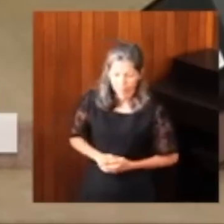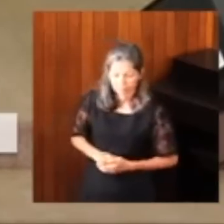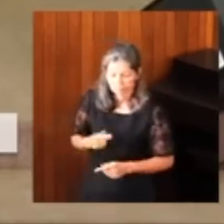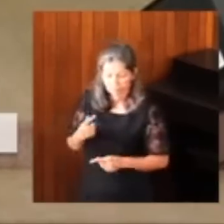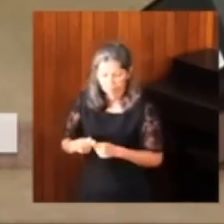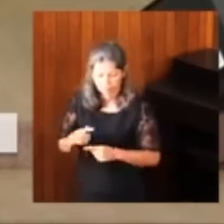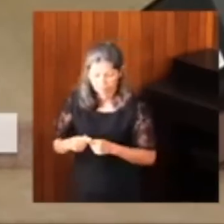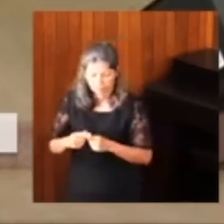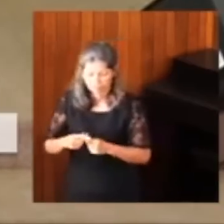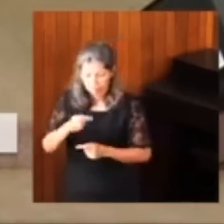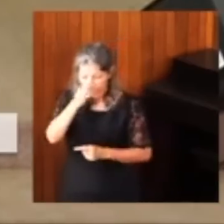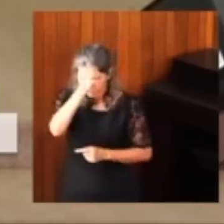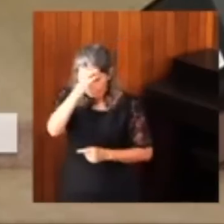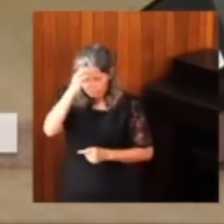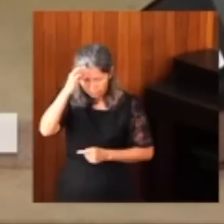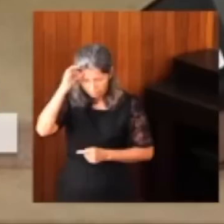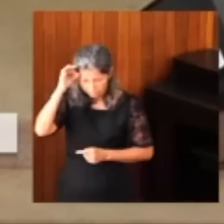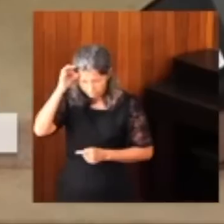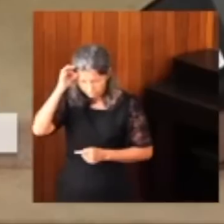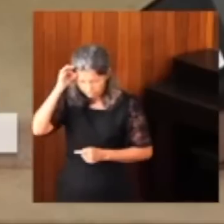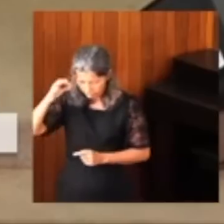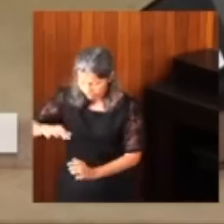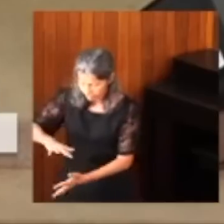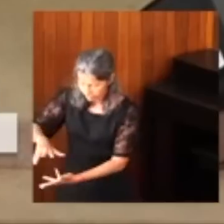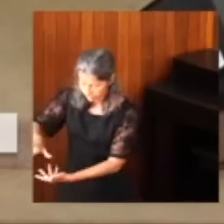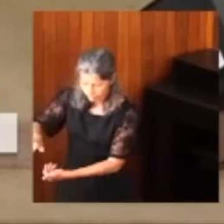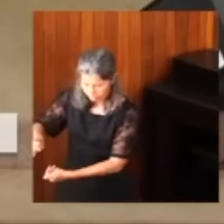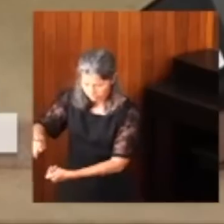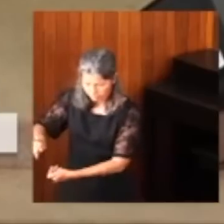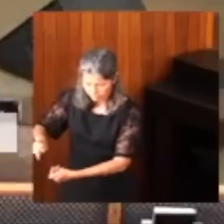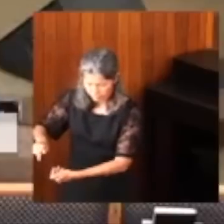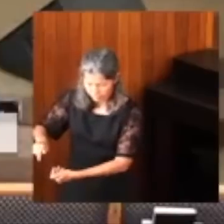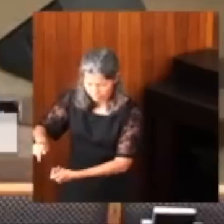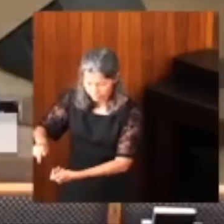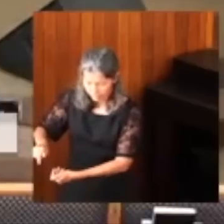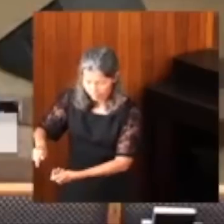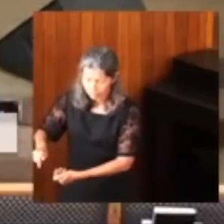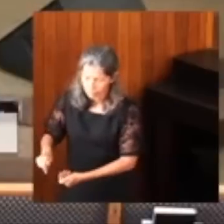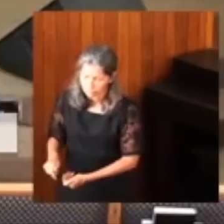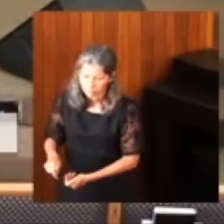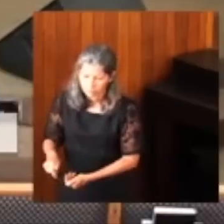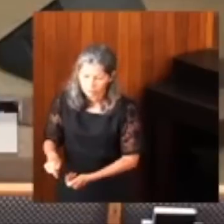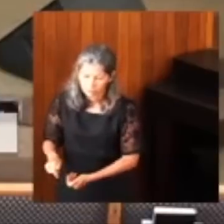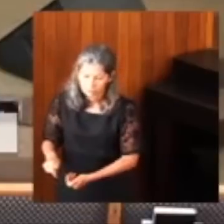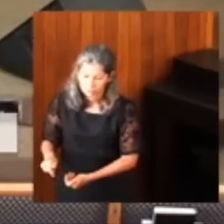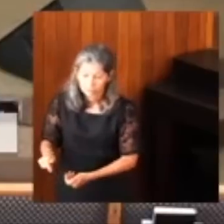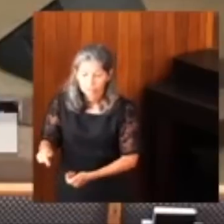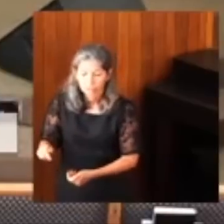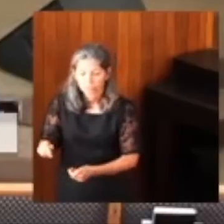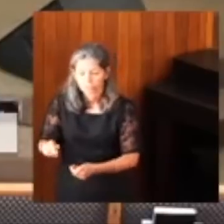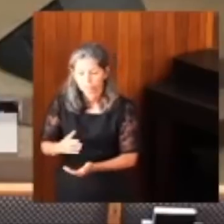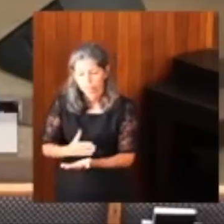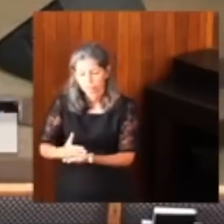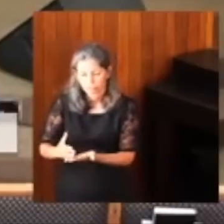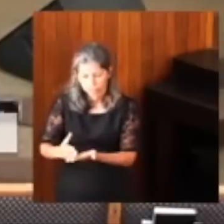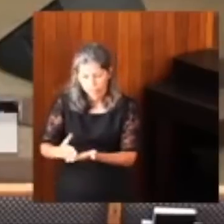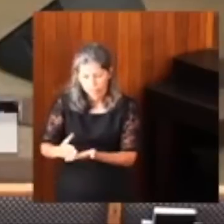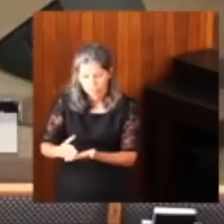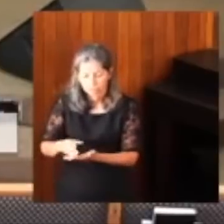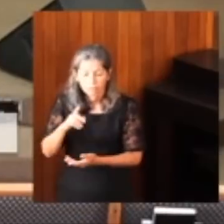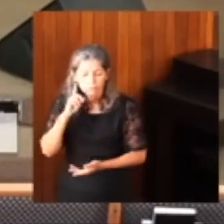Besta da terra é o oposto de besta do mar, região pouco povoada. E nós entendemos como se aplicando, e não somos só nós,